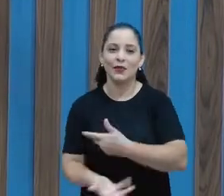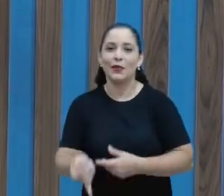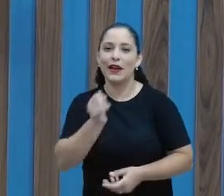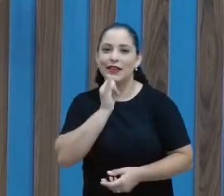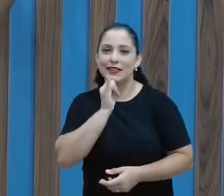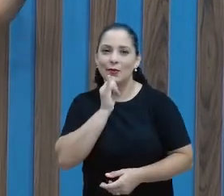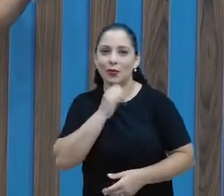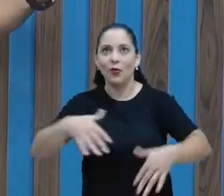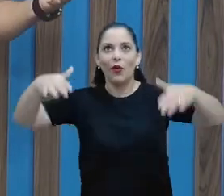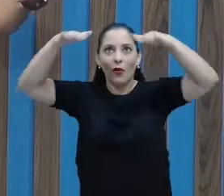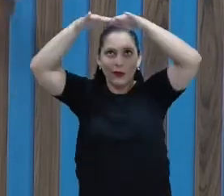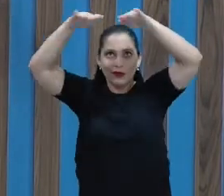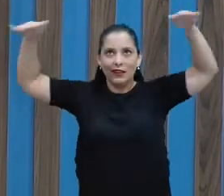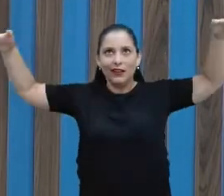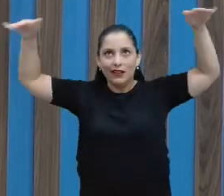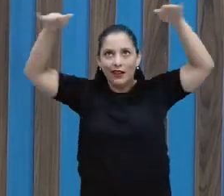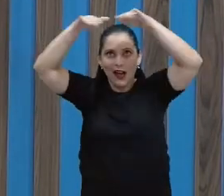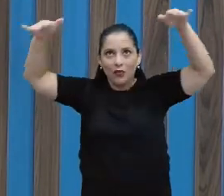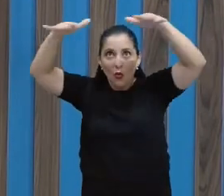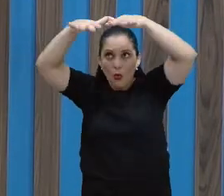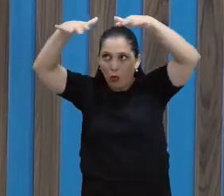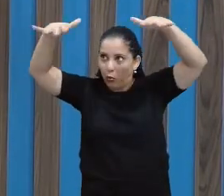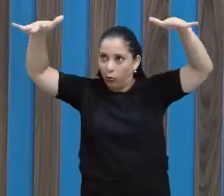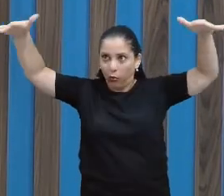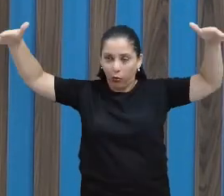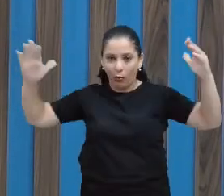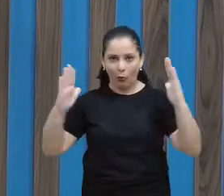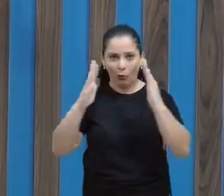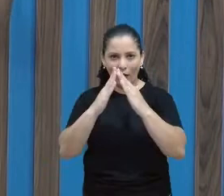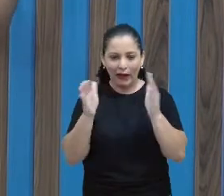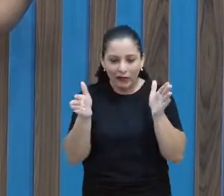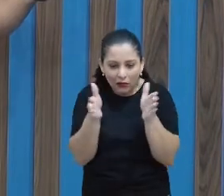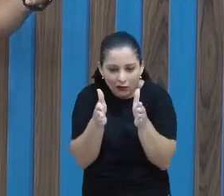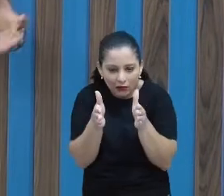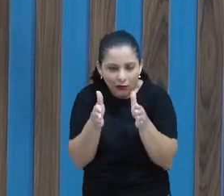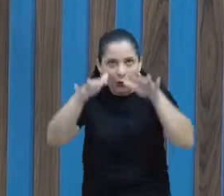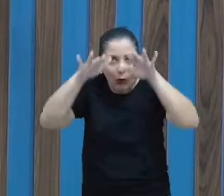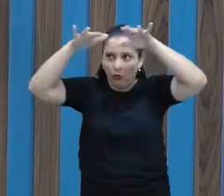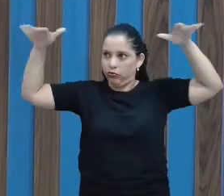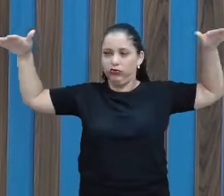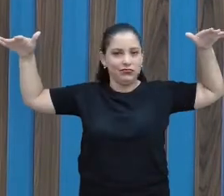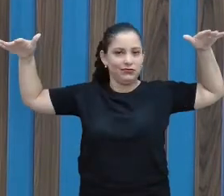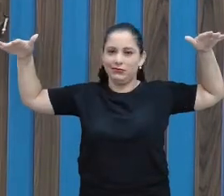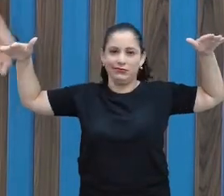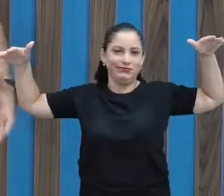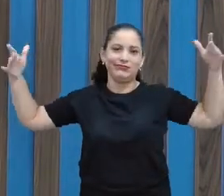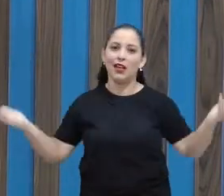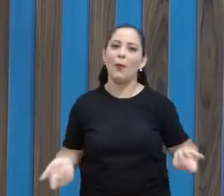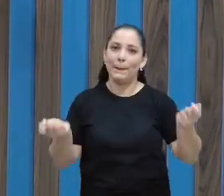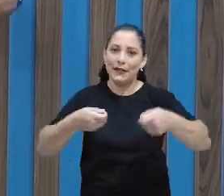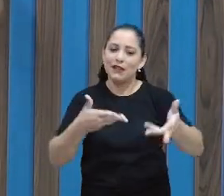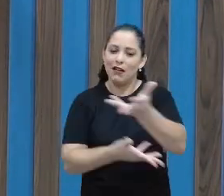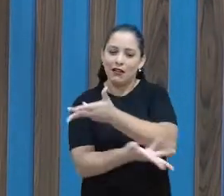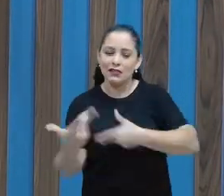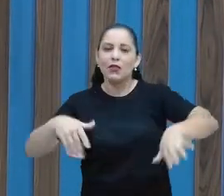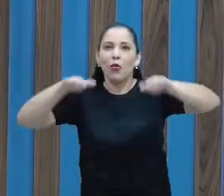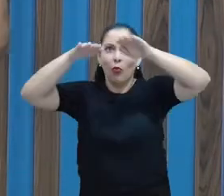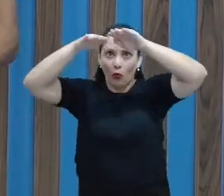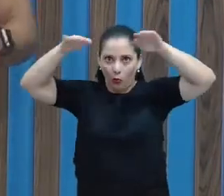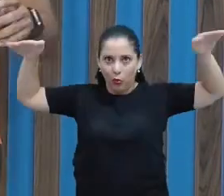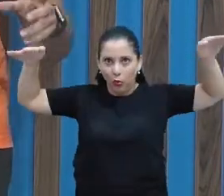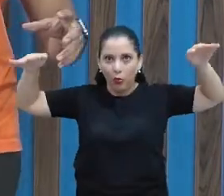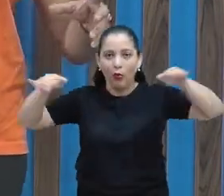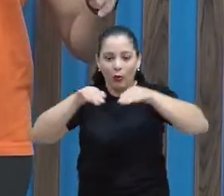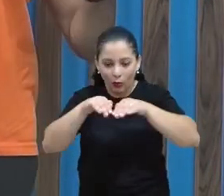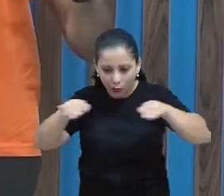telhado gigante e uma casa pequena. Não vai desenhar uma janela pequena e uma porta muito grande. Então mesmo sem o cálculo,